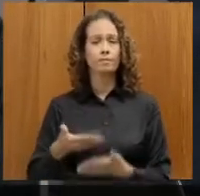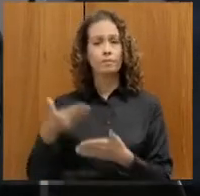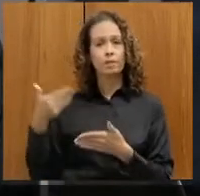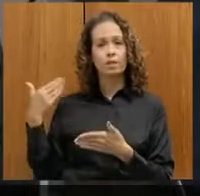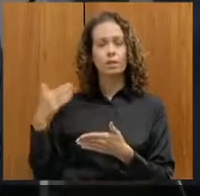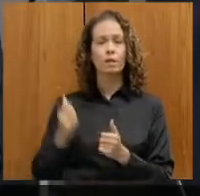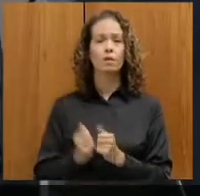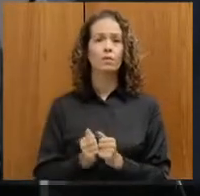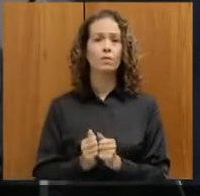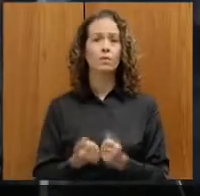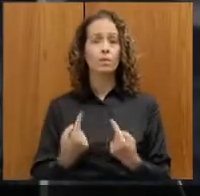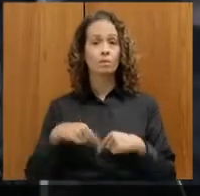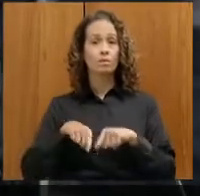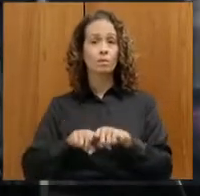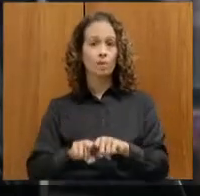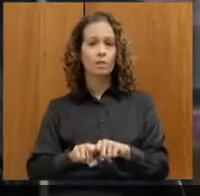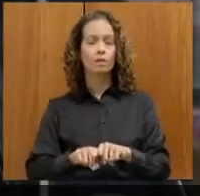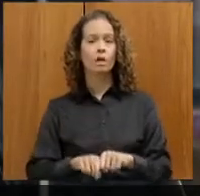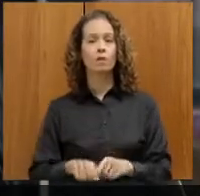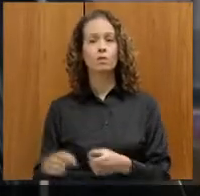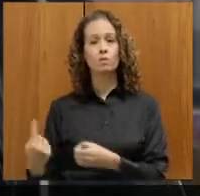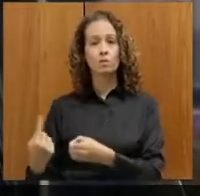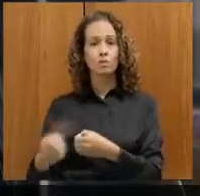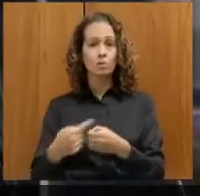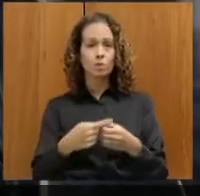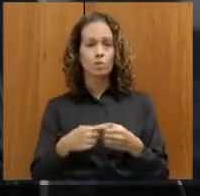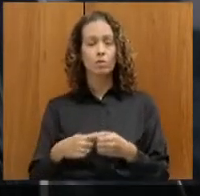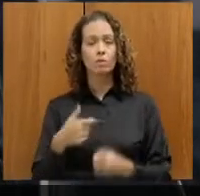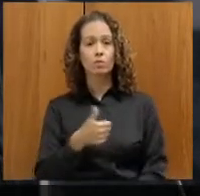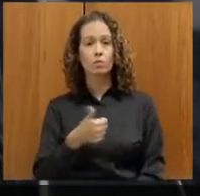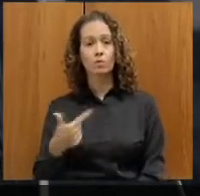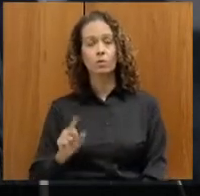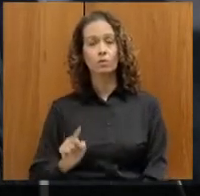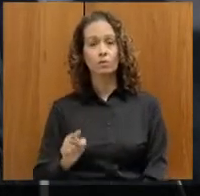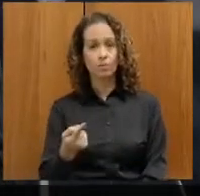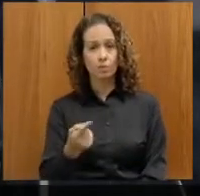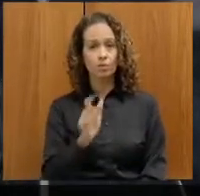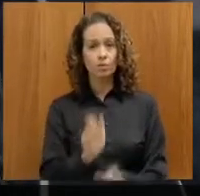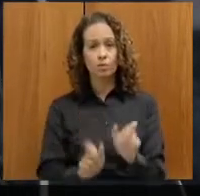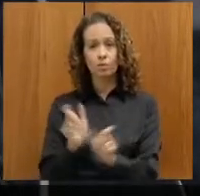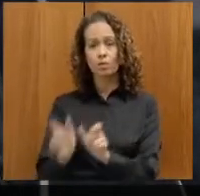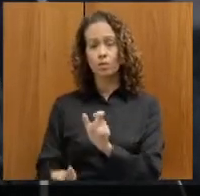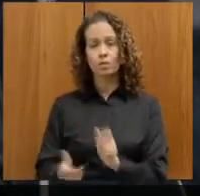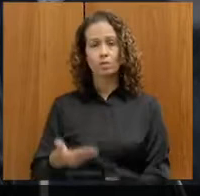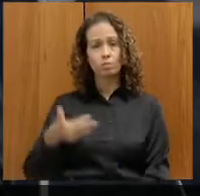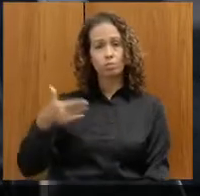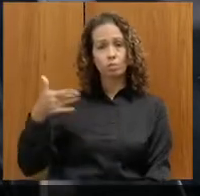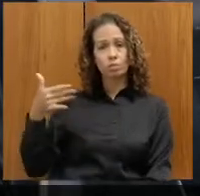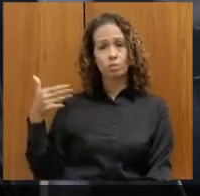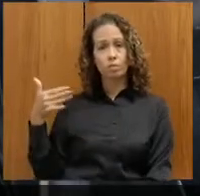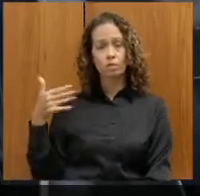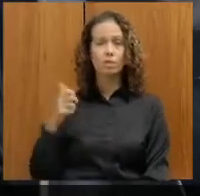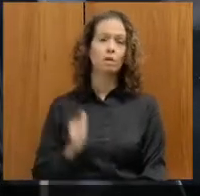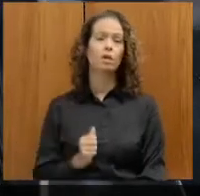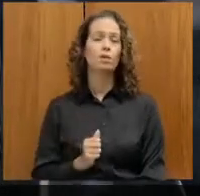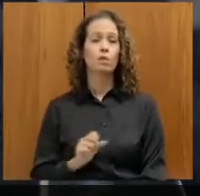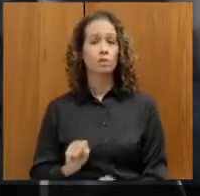me emprestar eu município município de 12 mil habitantes naquela ocasião